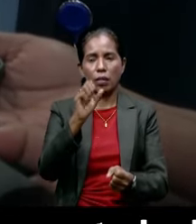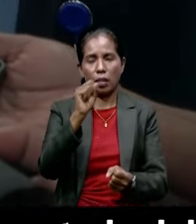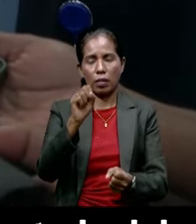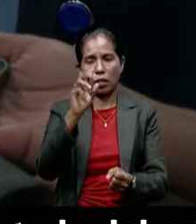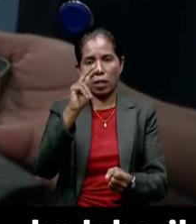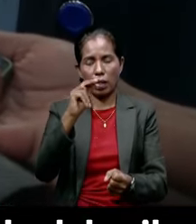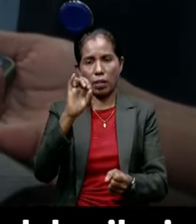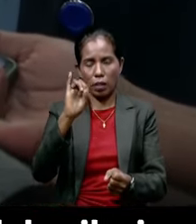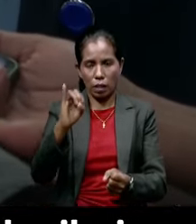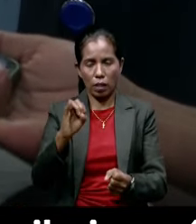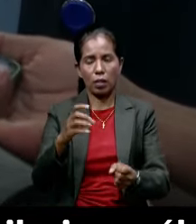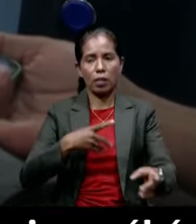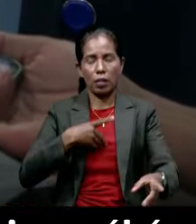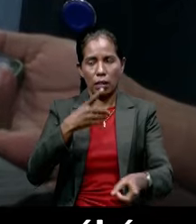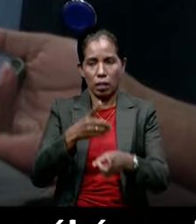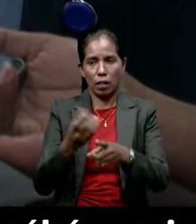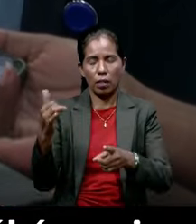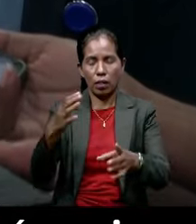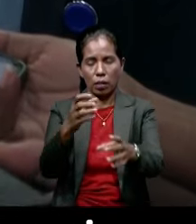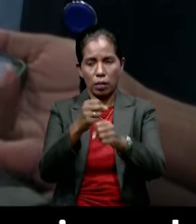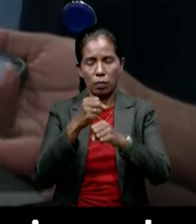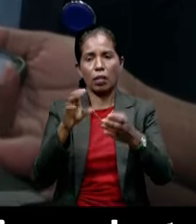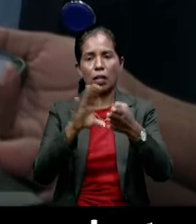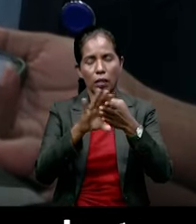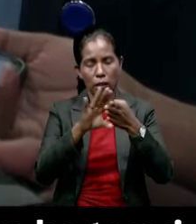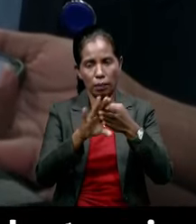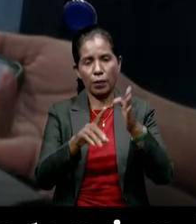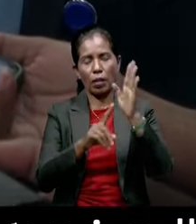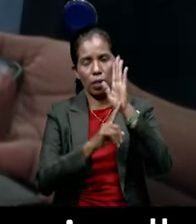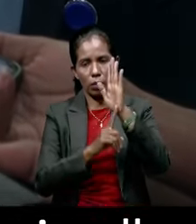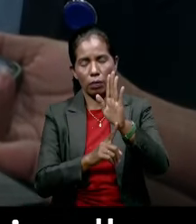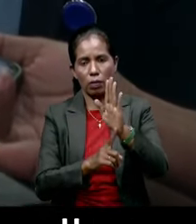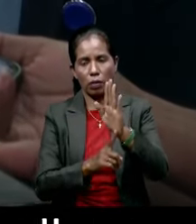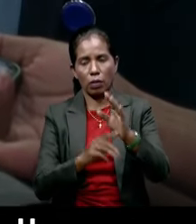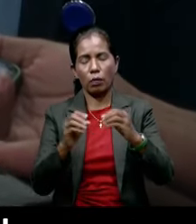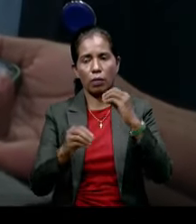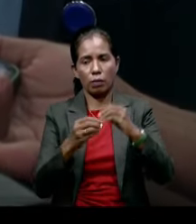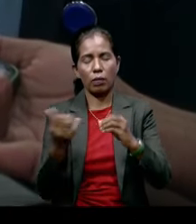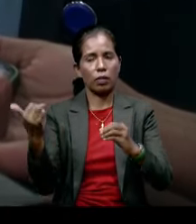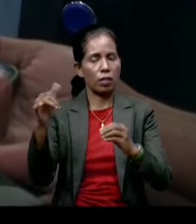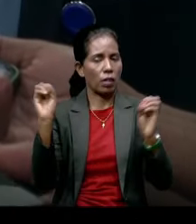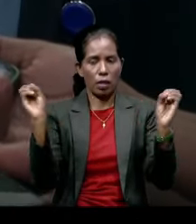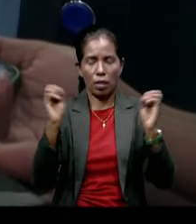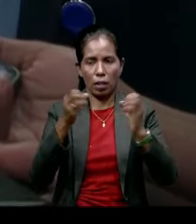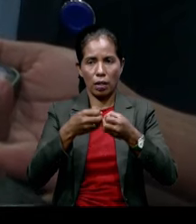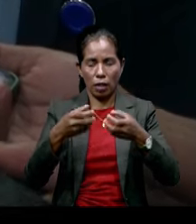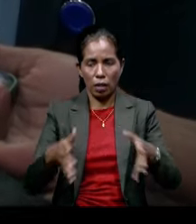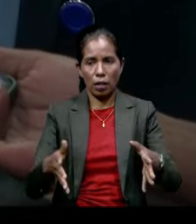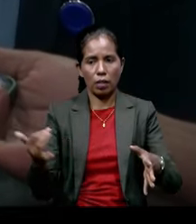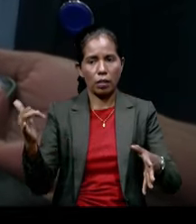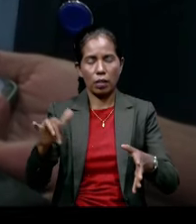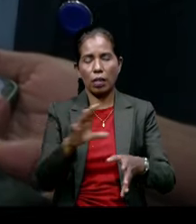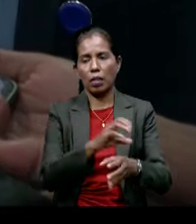toma agora ia sira simona sira ne kartaun hatudu kata sira lalakun no sira lalika